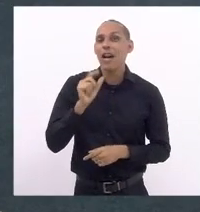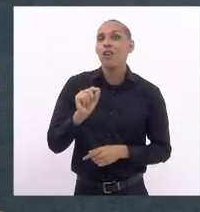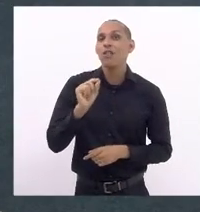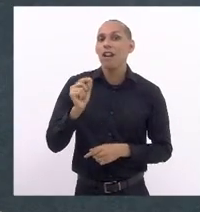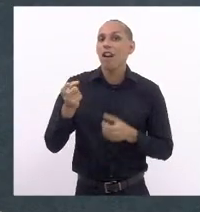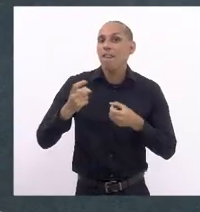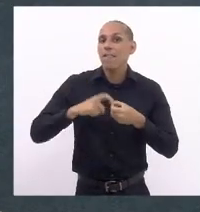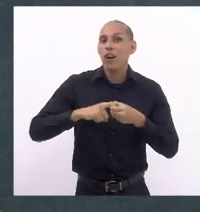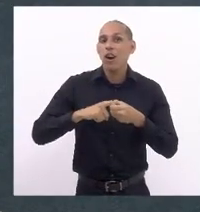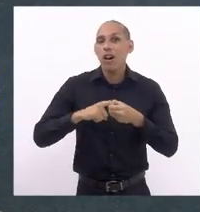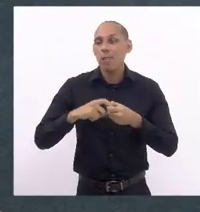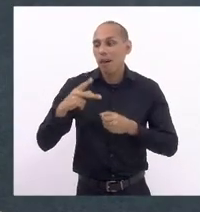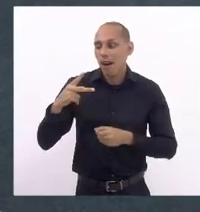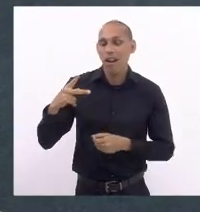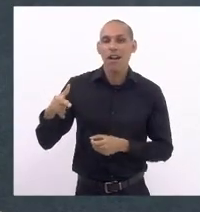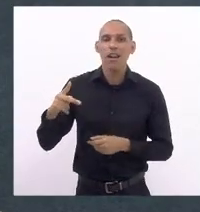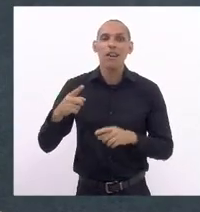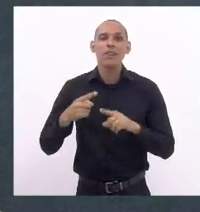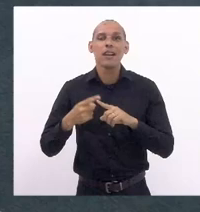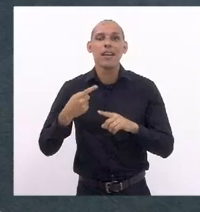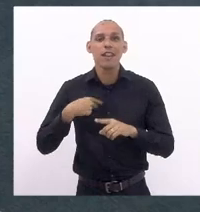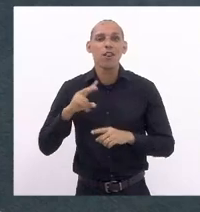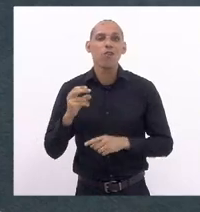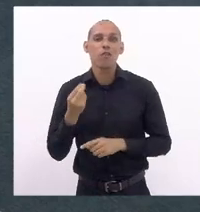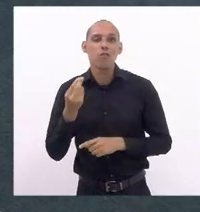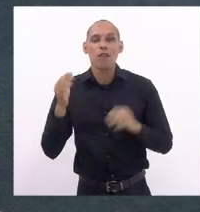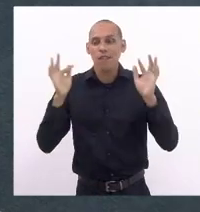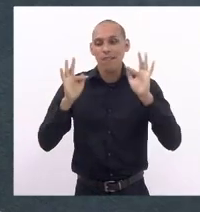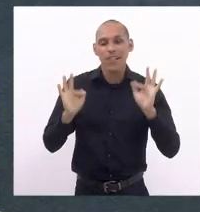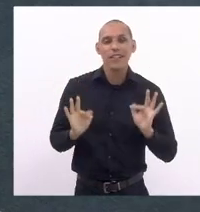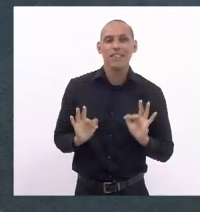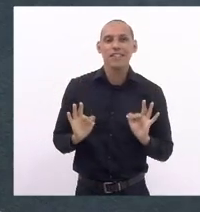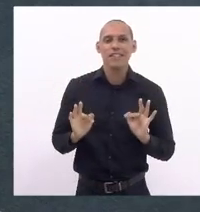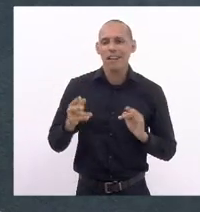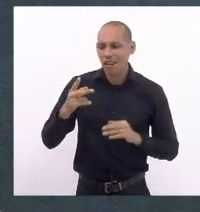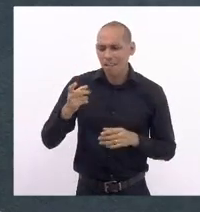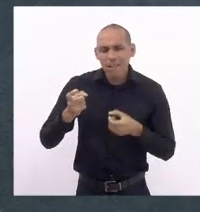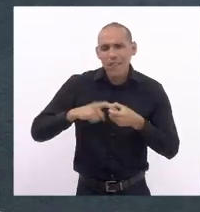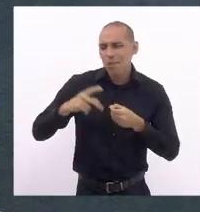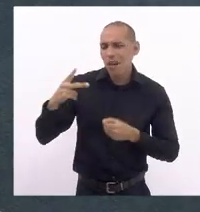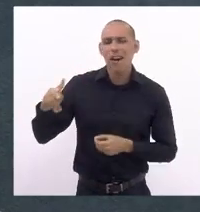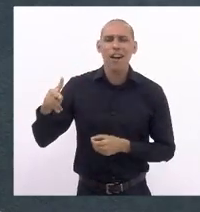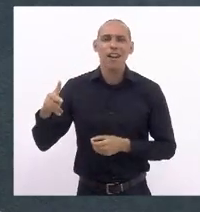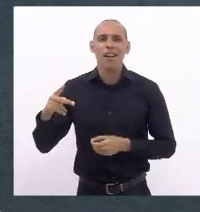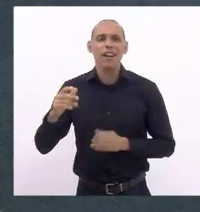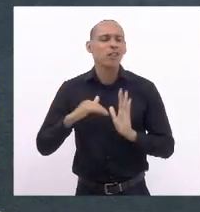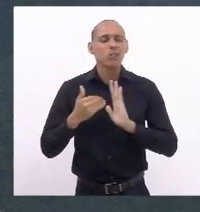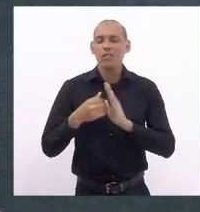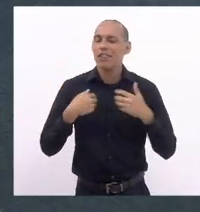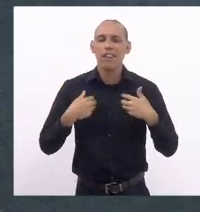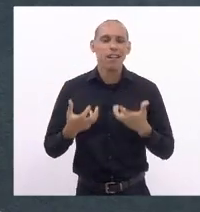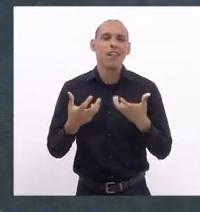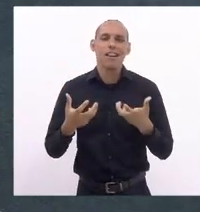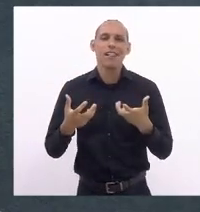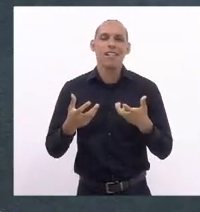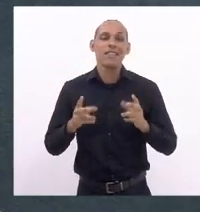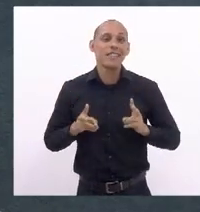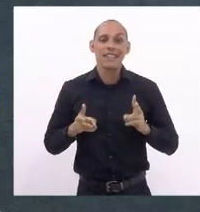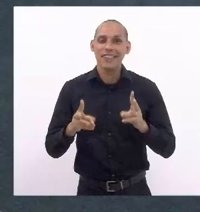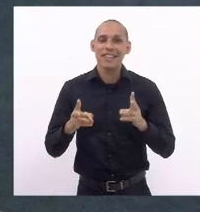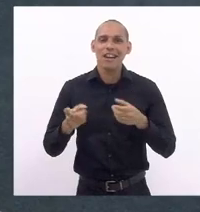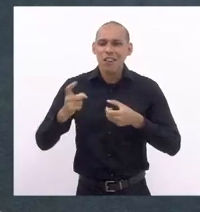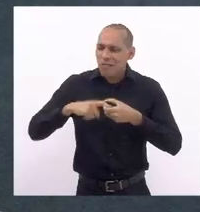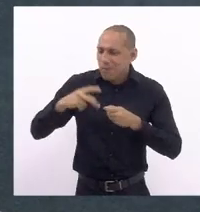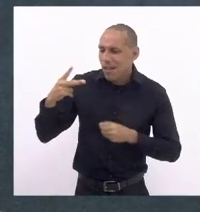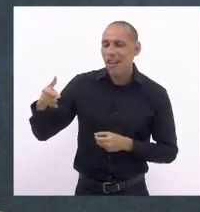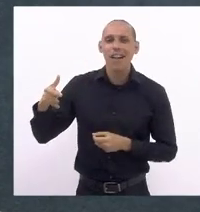volta para ela que eu vou ser feliz, volta para ela, isso é tudo que eu sempre quis,